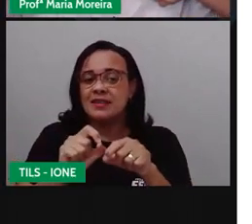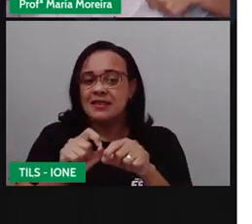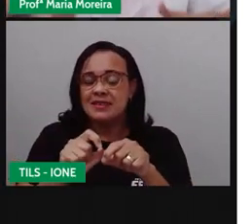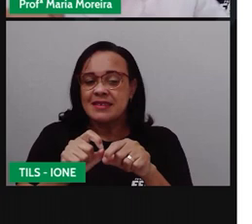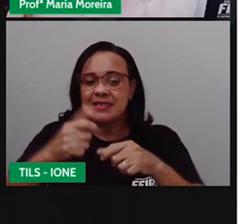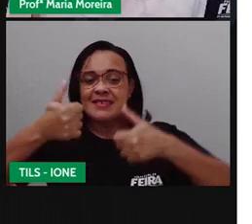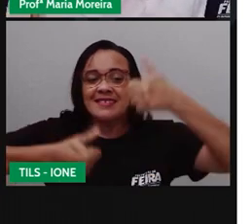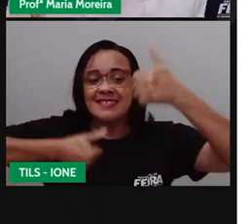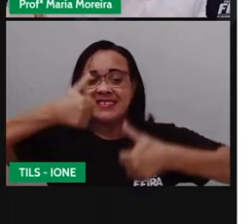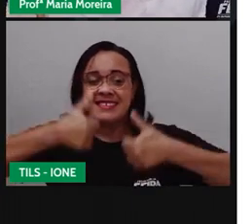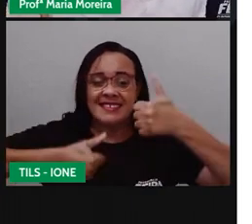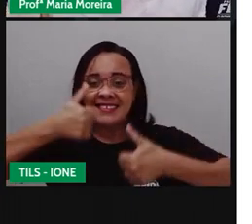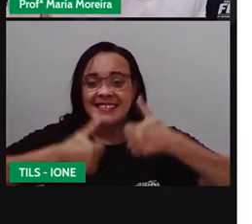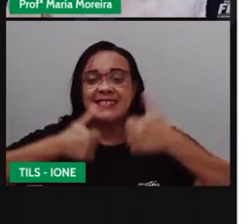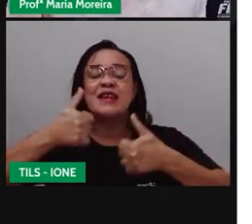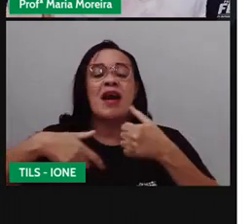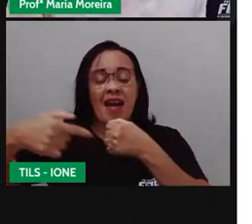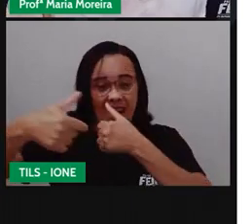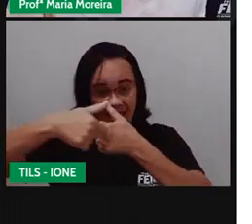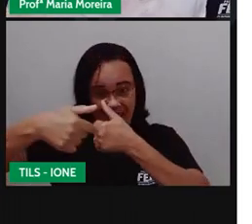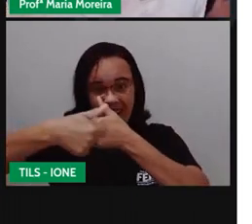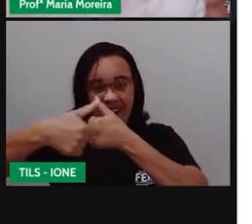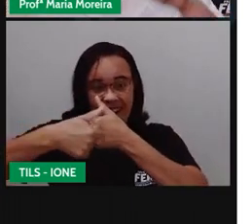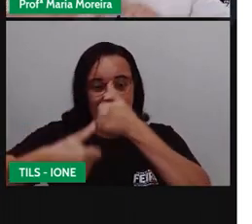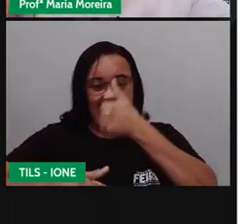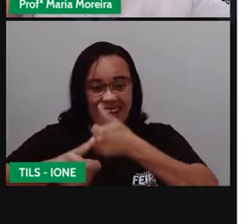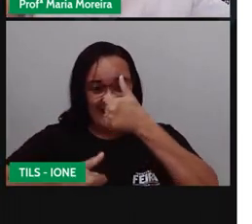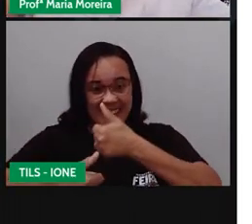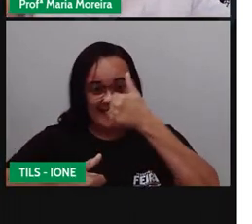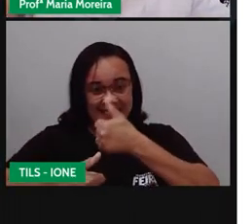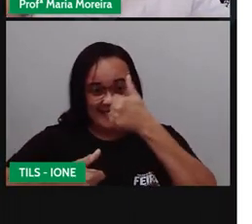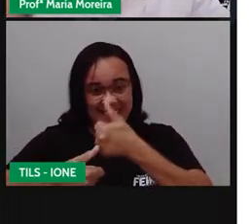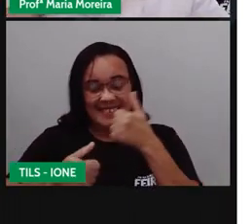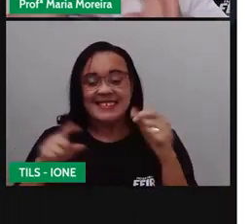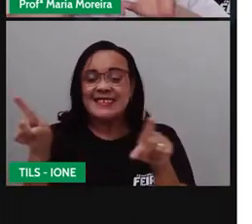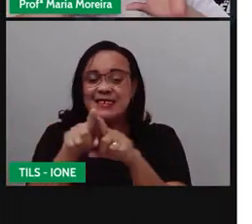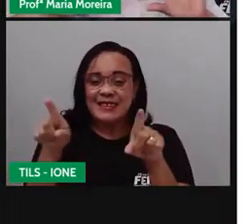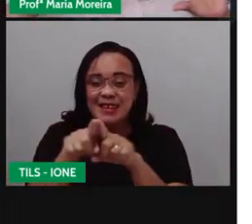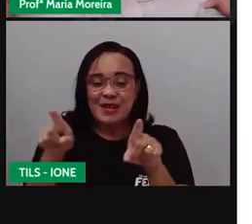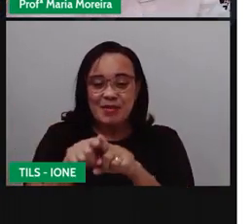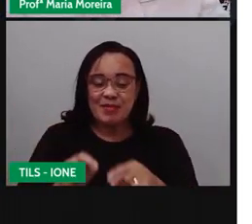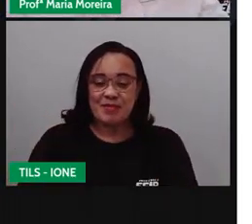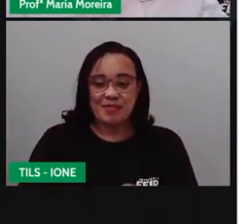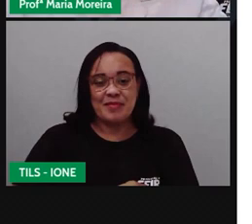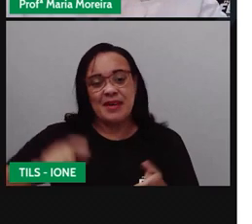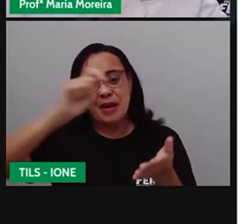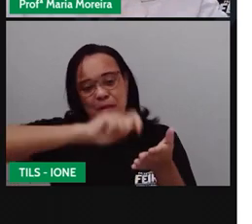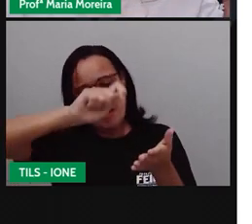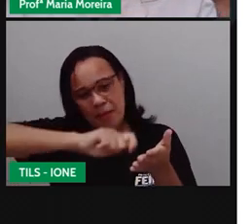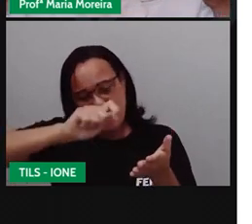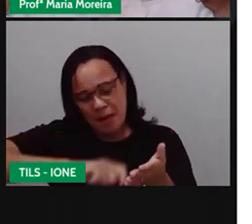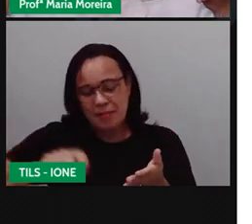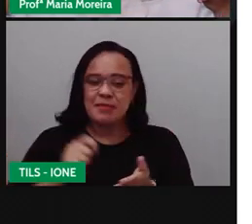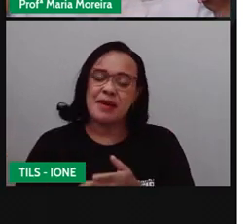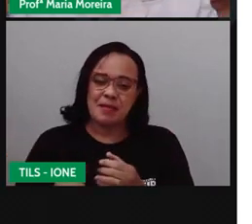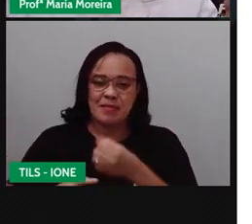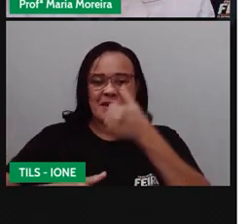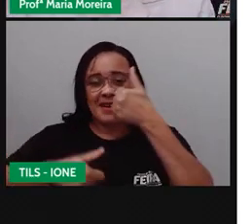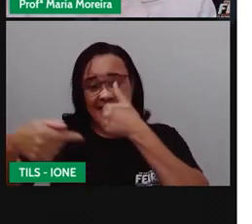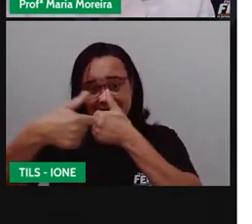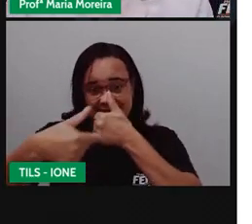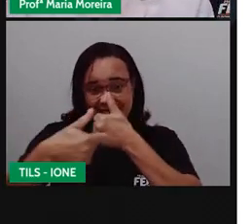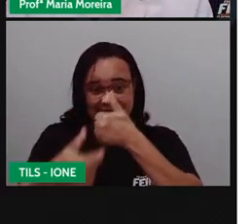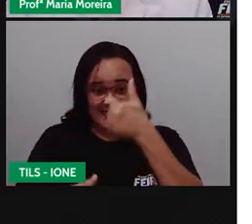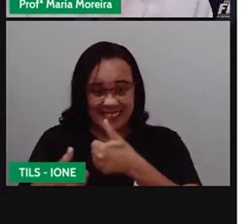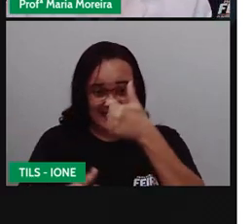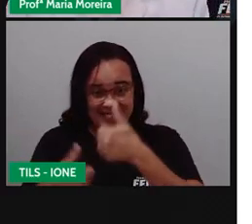um like aí no vídeo da gente. Não esqueça. Se inscreva no canal da Seduc e deixe aquele comentário lindo e maravilhoso